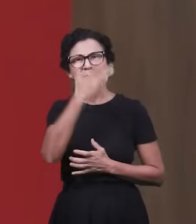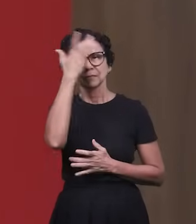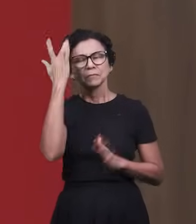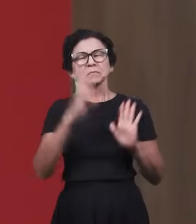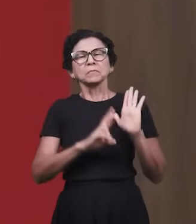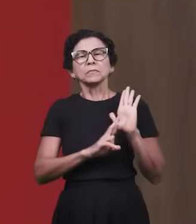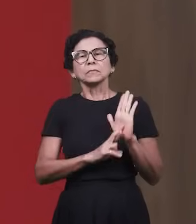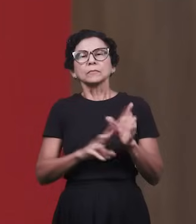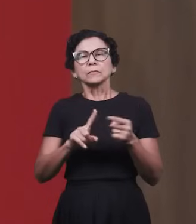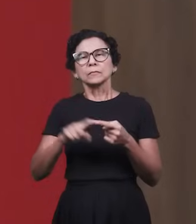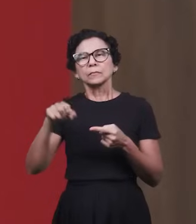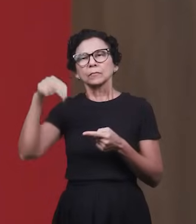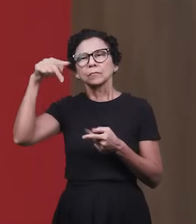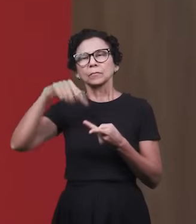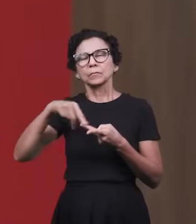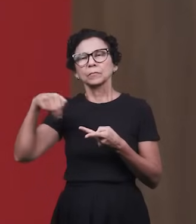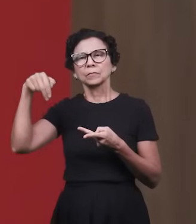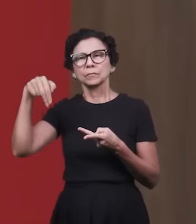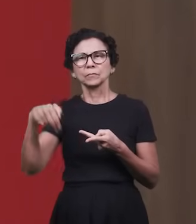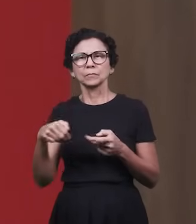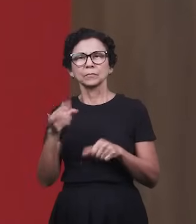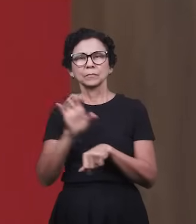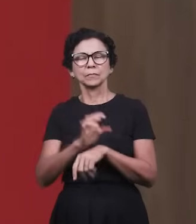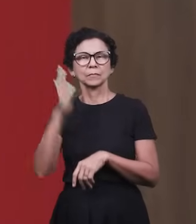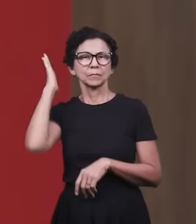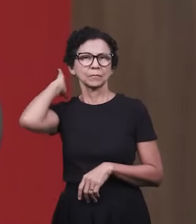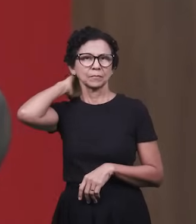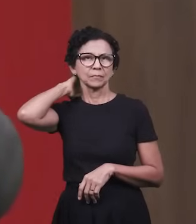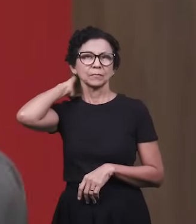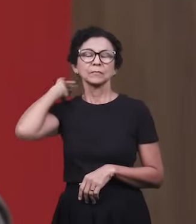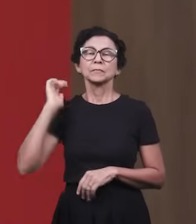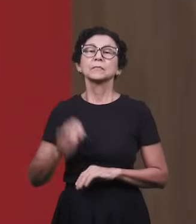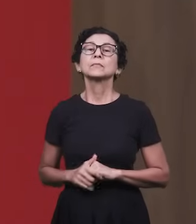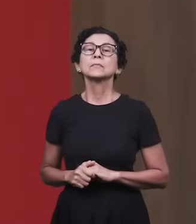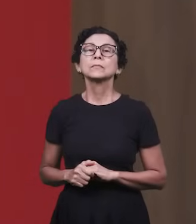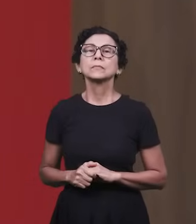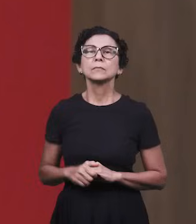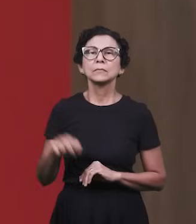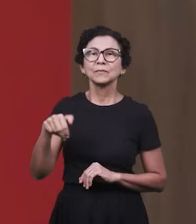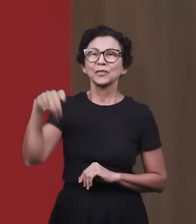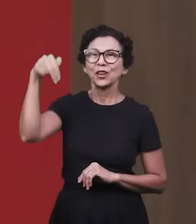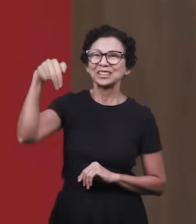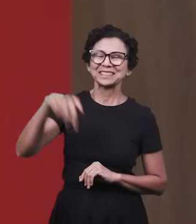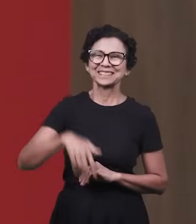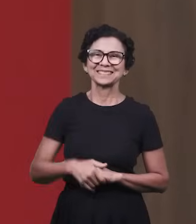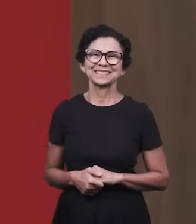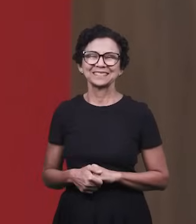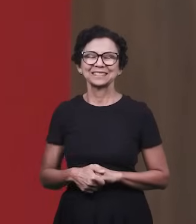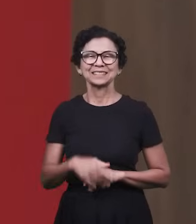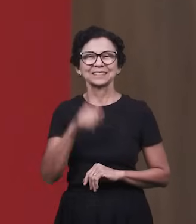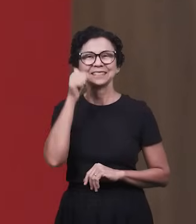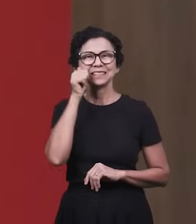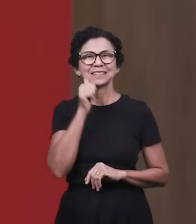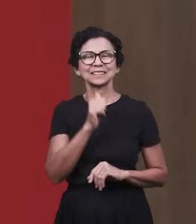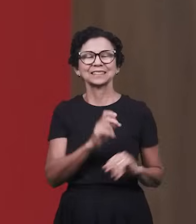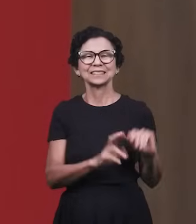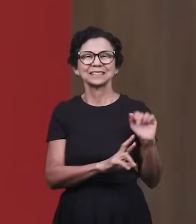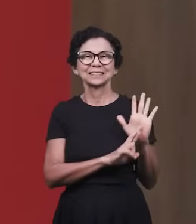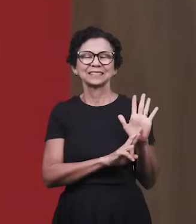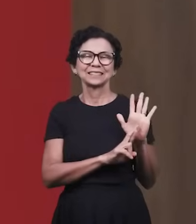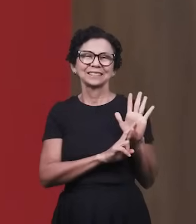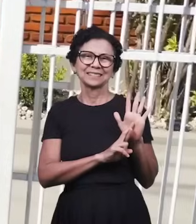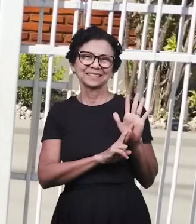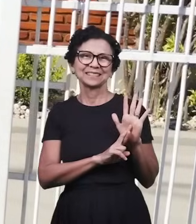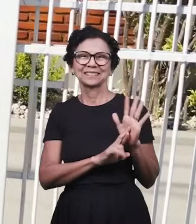Nordeste do Estado do Pará, Região Norte. Nós vamos diretamente para a Região Norte e a nossa irmã Deise Furtado trazendo informações aqui no